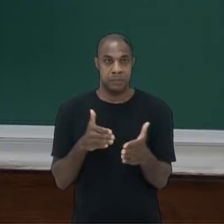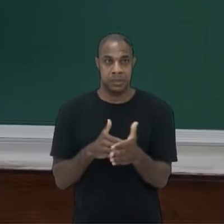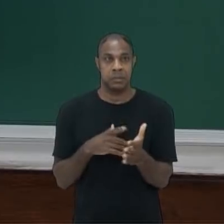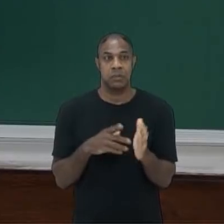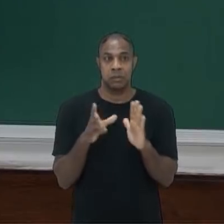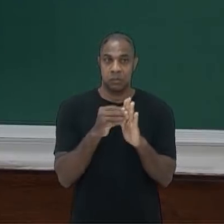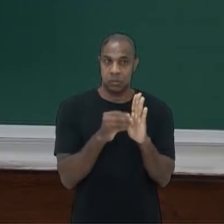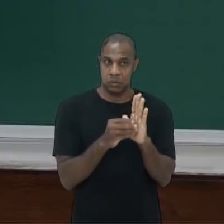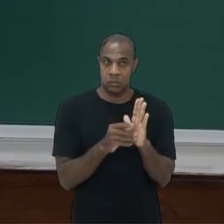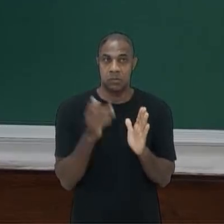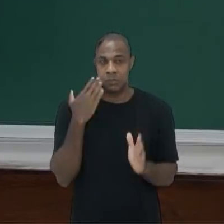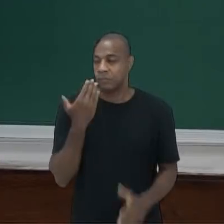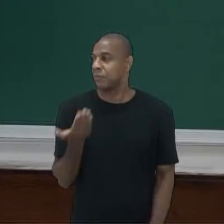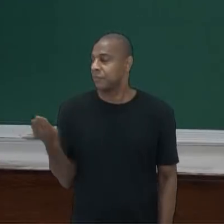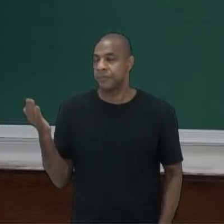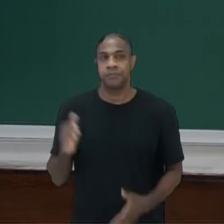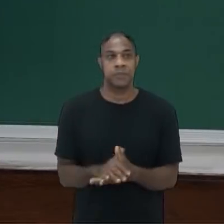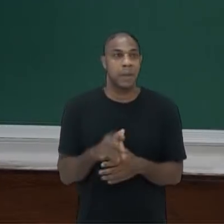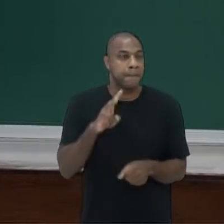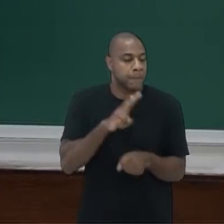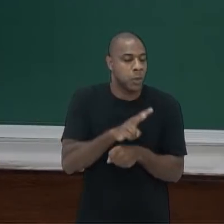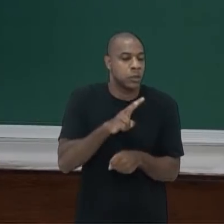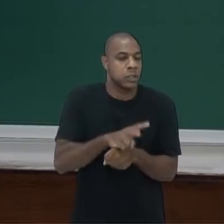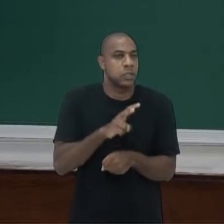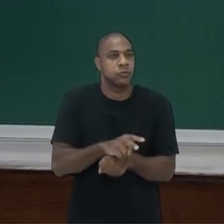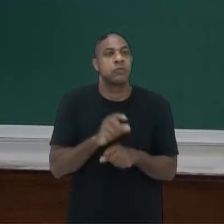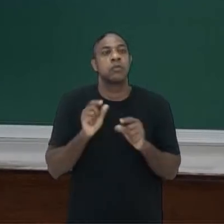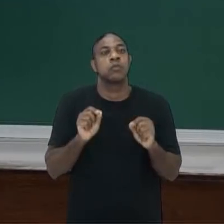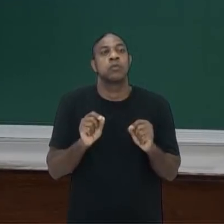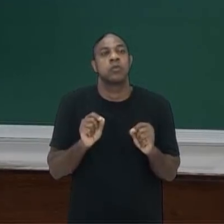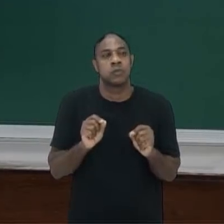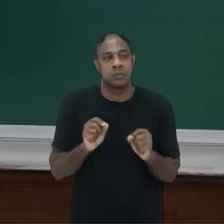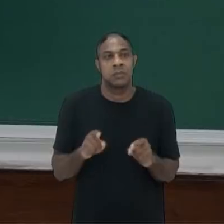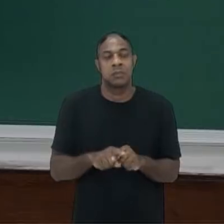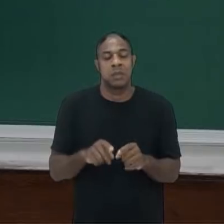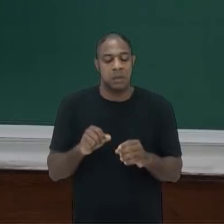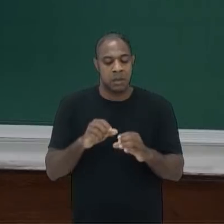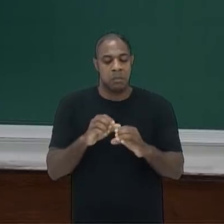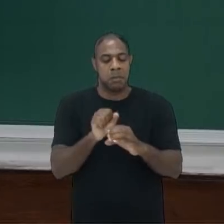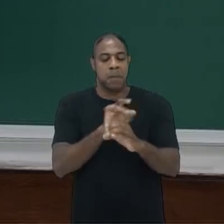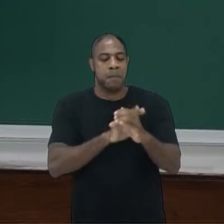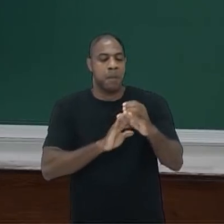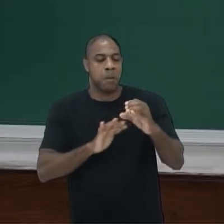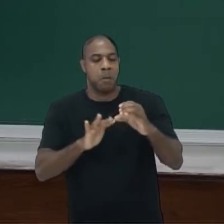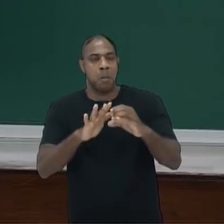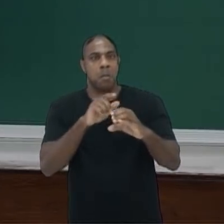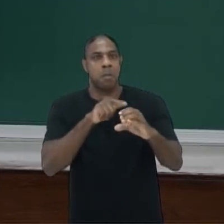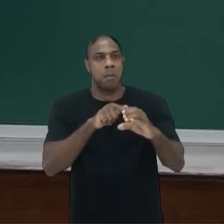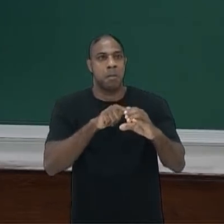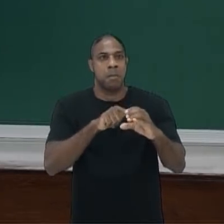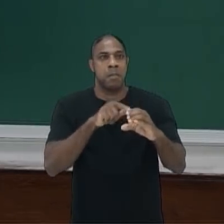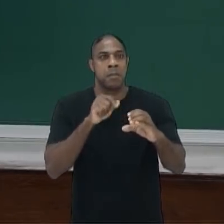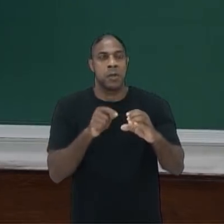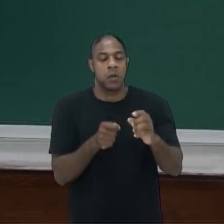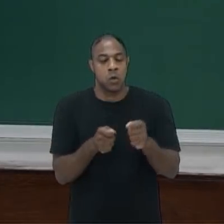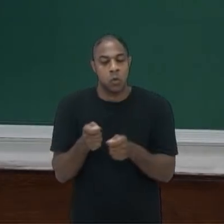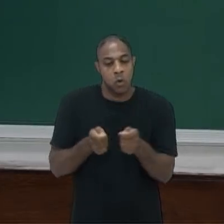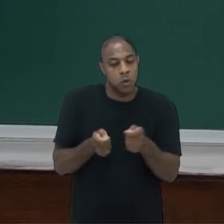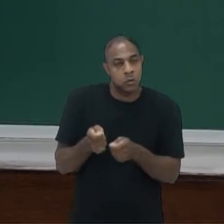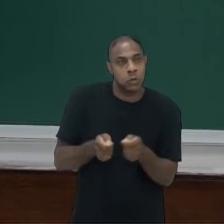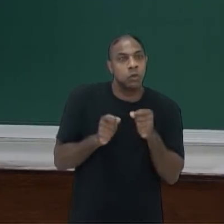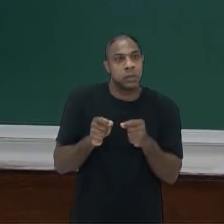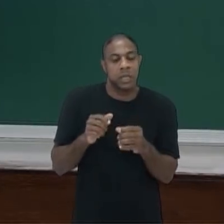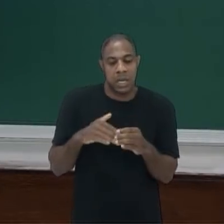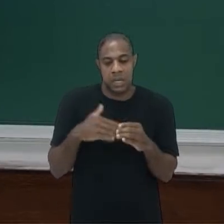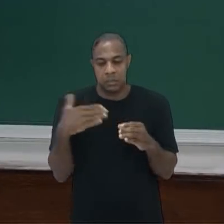conteúdo lá no seu interior protegido. E, além disso, a membrana plasmática, ela controla a entrada e